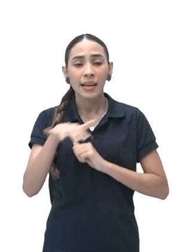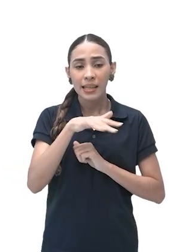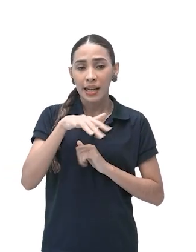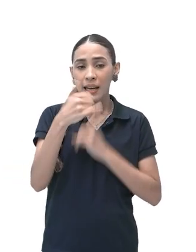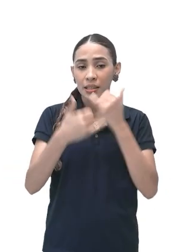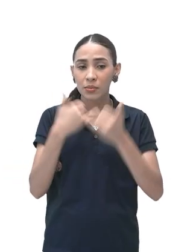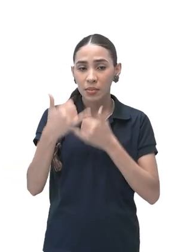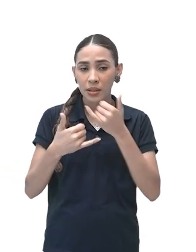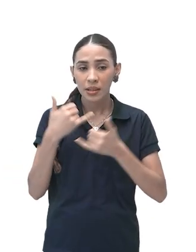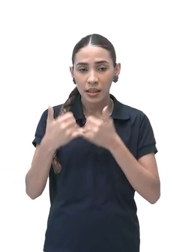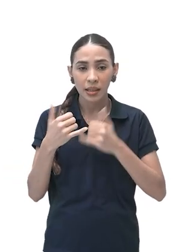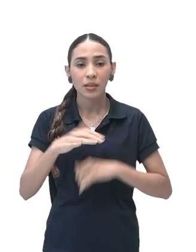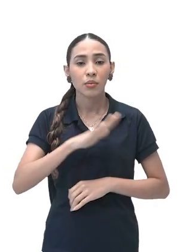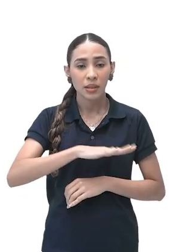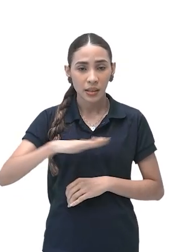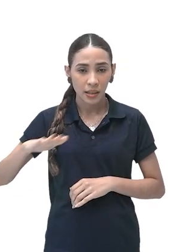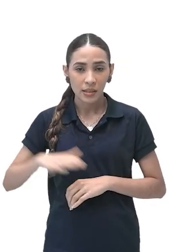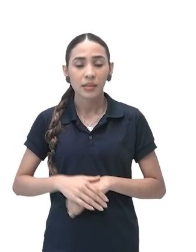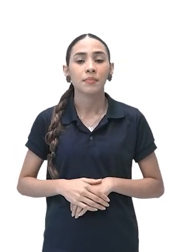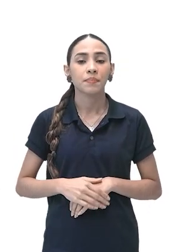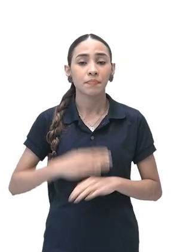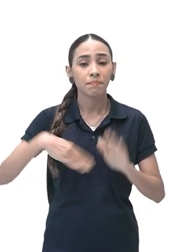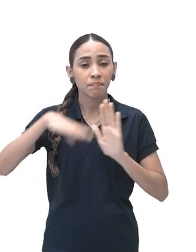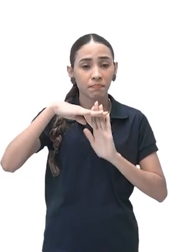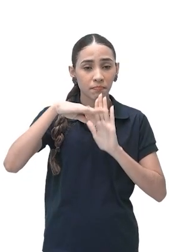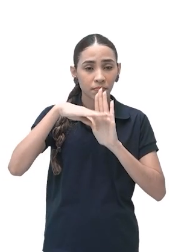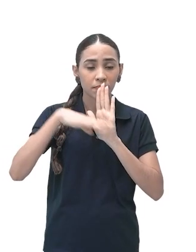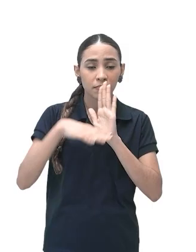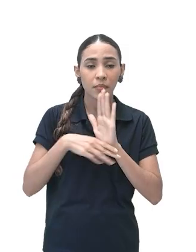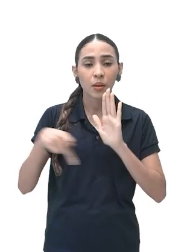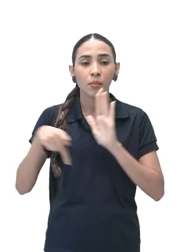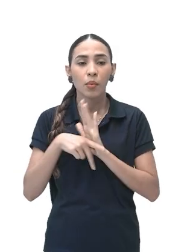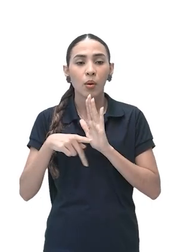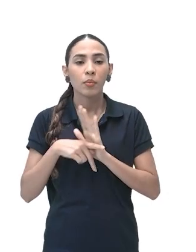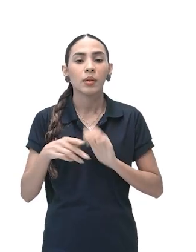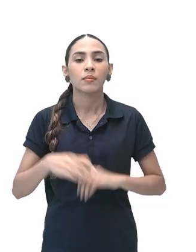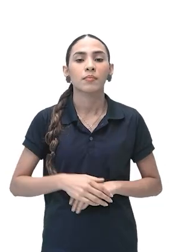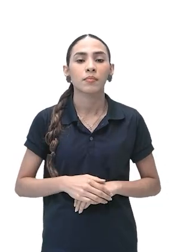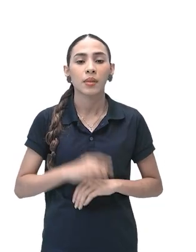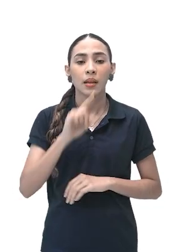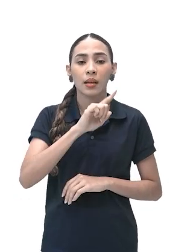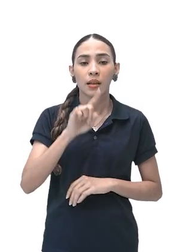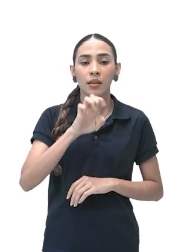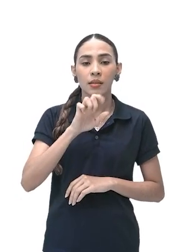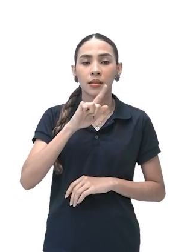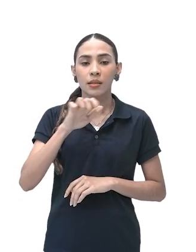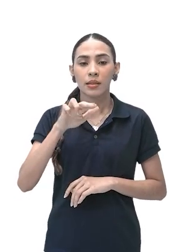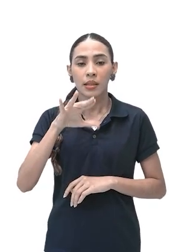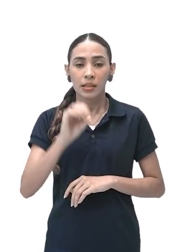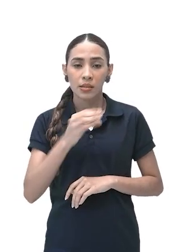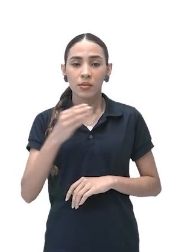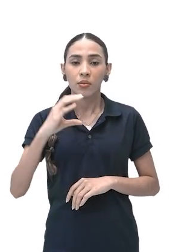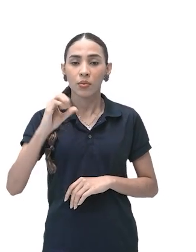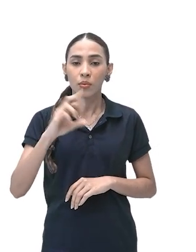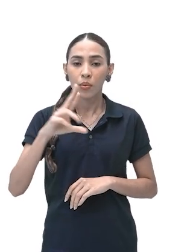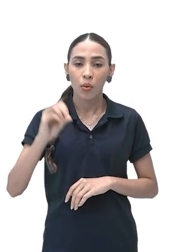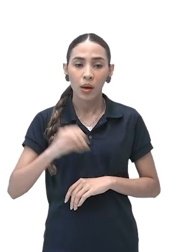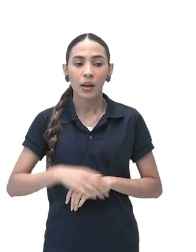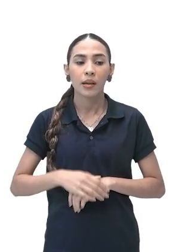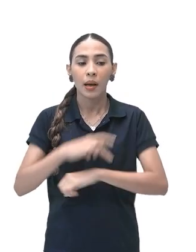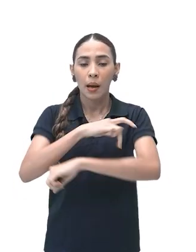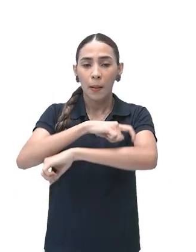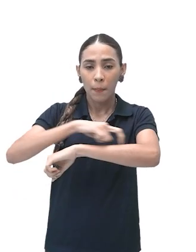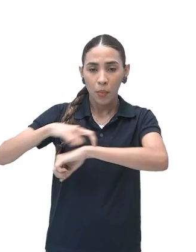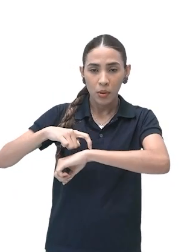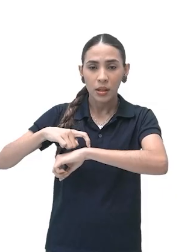com recreação. A programação acontece na Casa de Praias Zezinho Correia, na Ponta Negra,